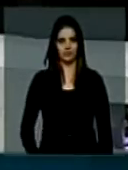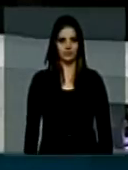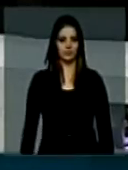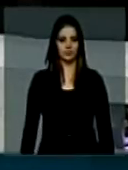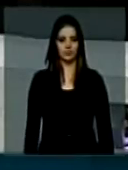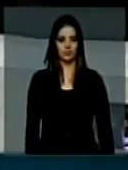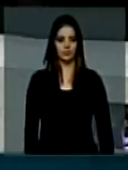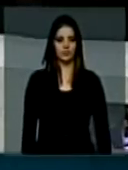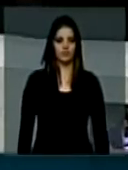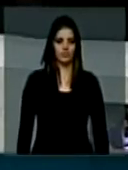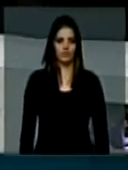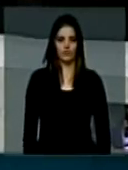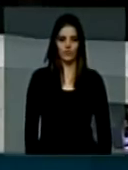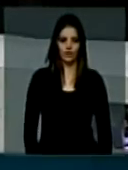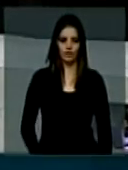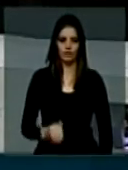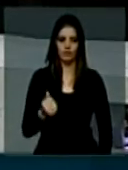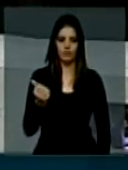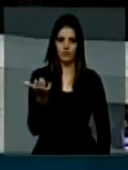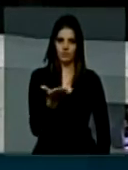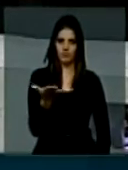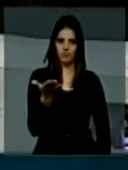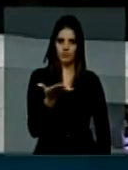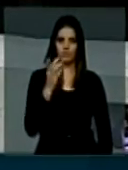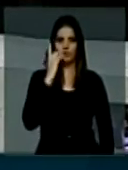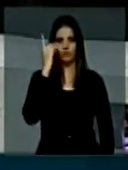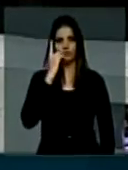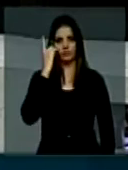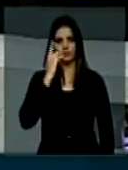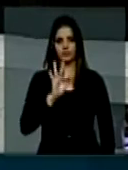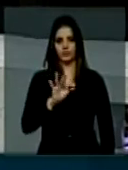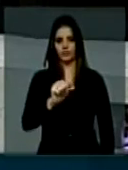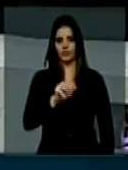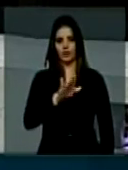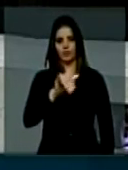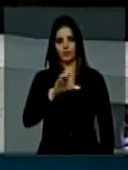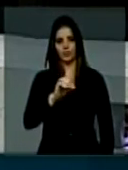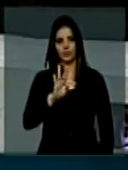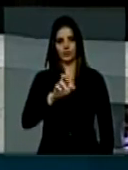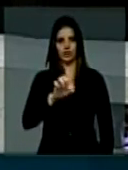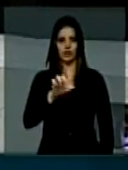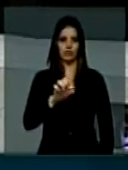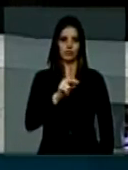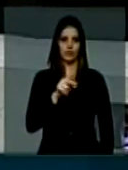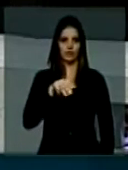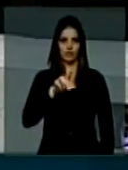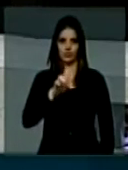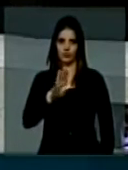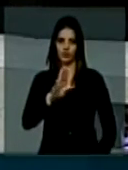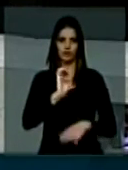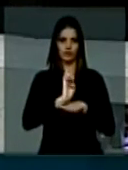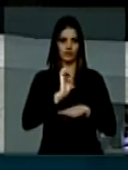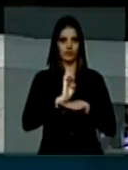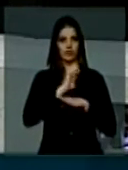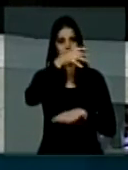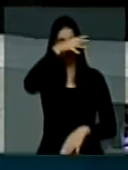Vou ficar por aí. Conceda a palavra ao ilustre deputado Fábio Trade, PMDB, Mato Grosso